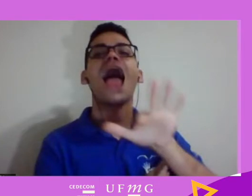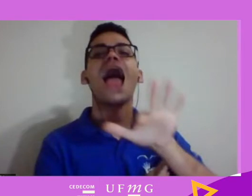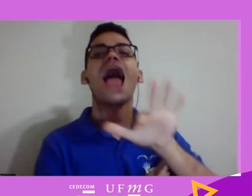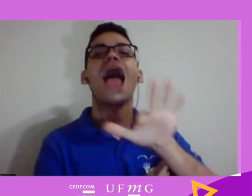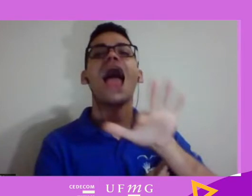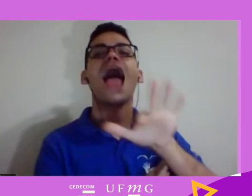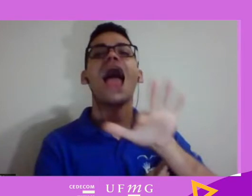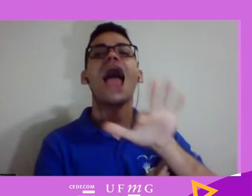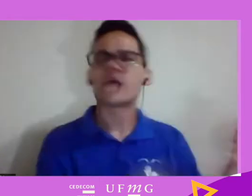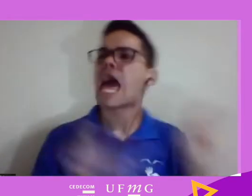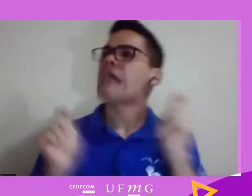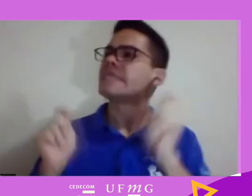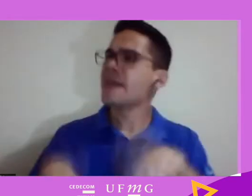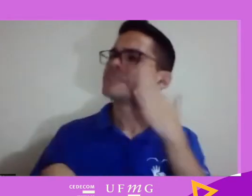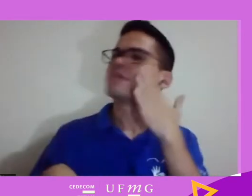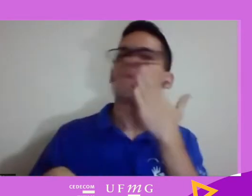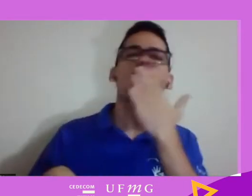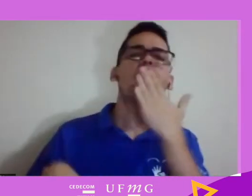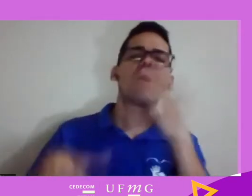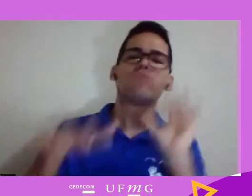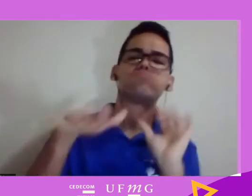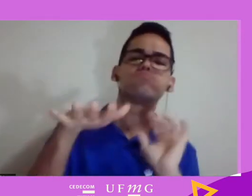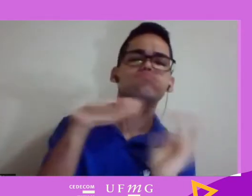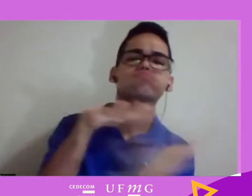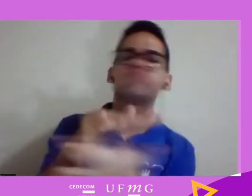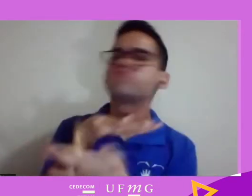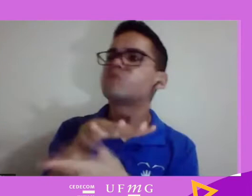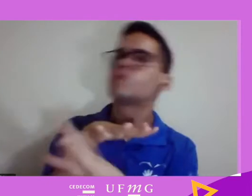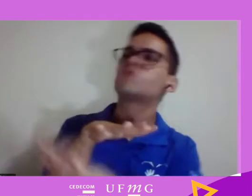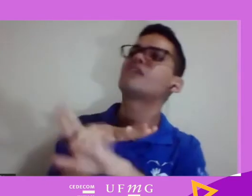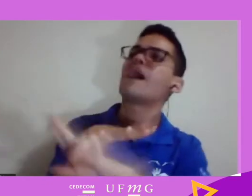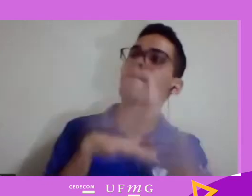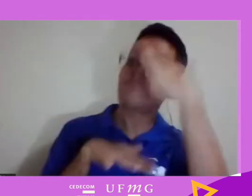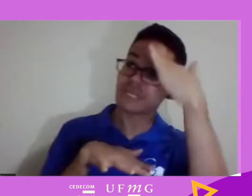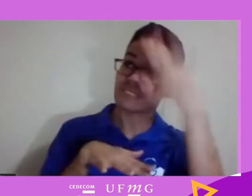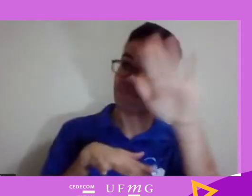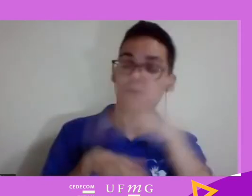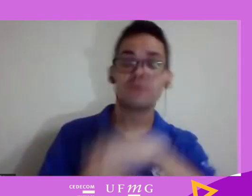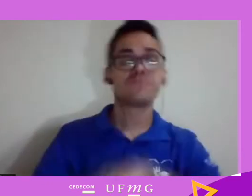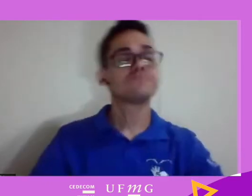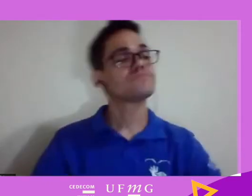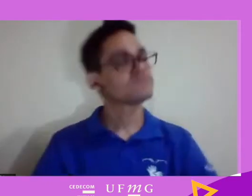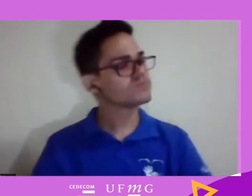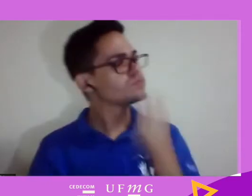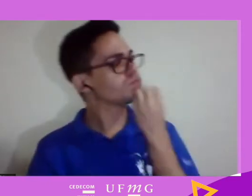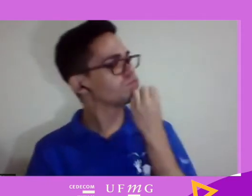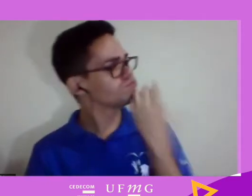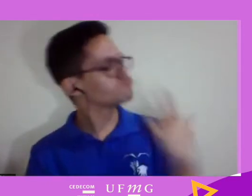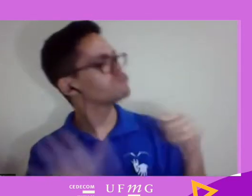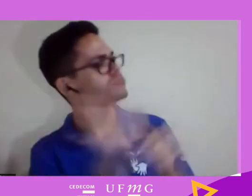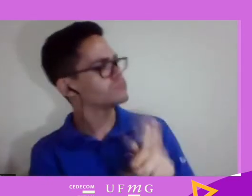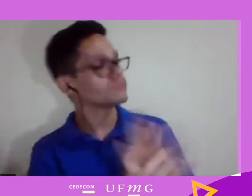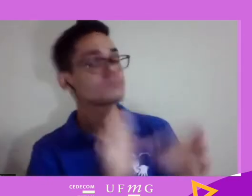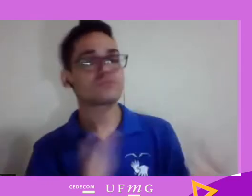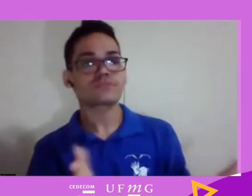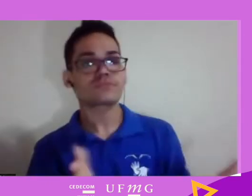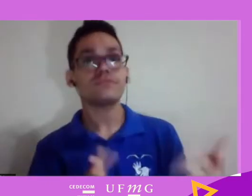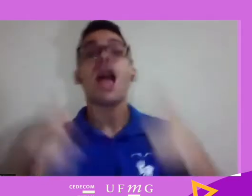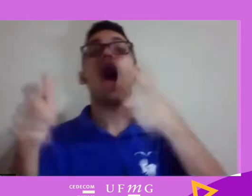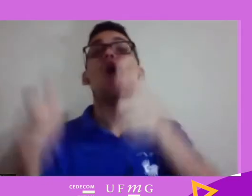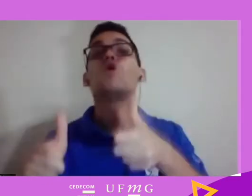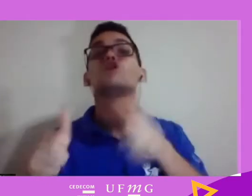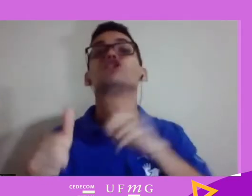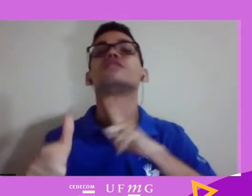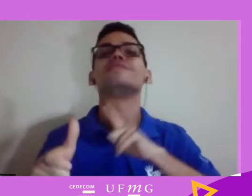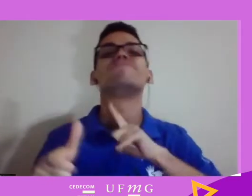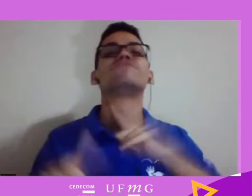como saber qual rede social online está sendo mais usada para a circulação das fake news? Você teria esse dado? Onde é que as fake